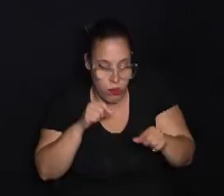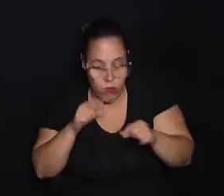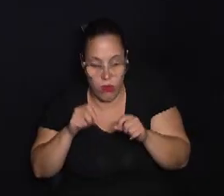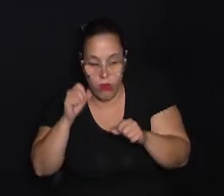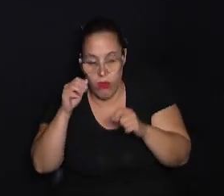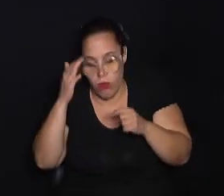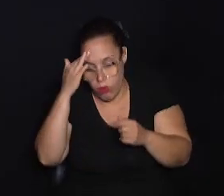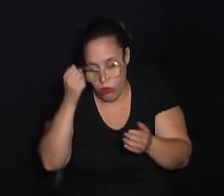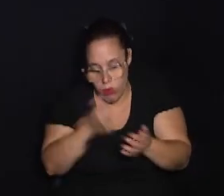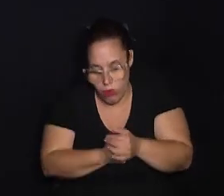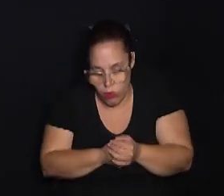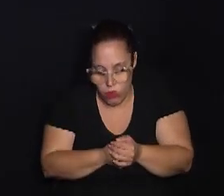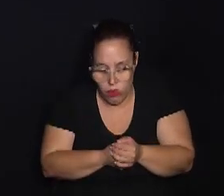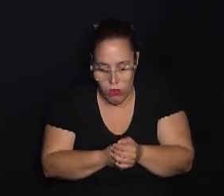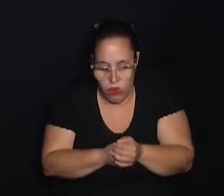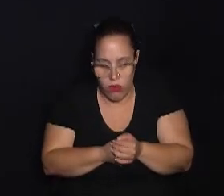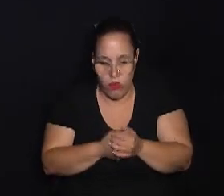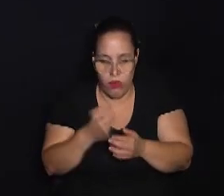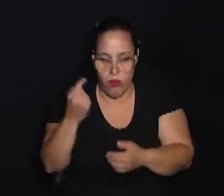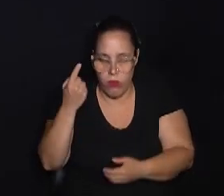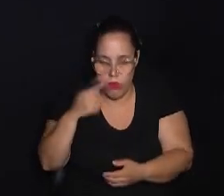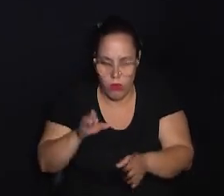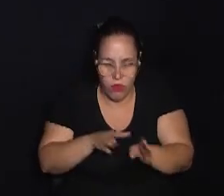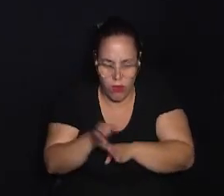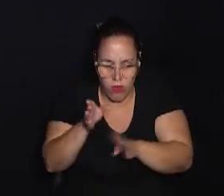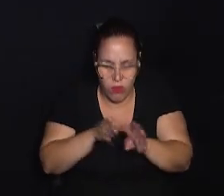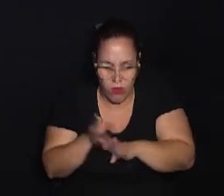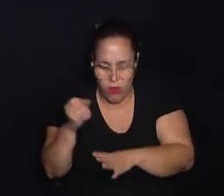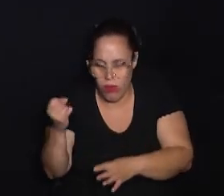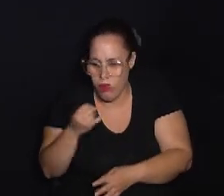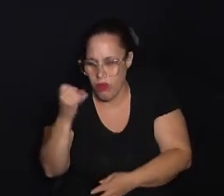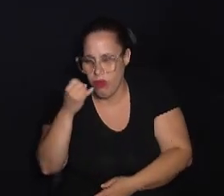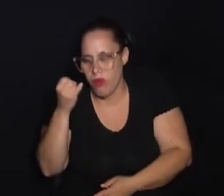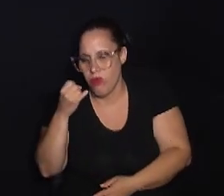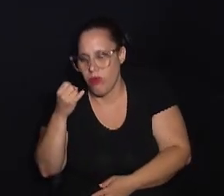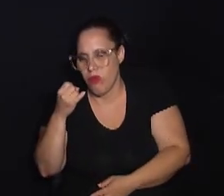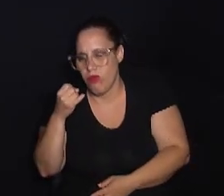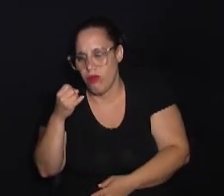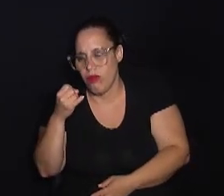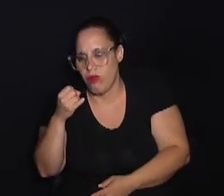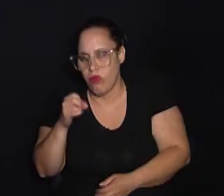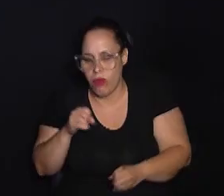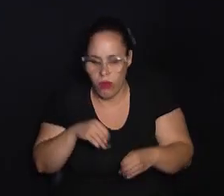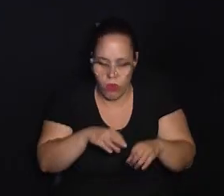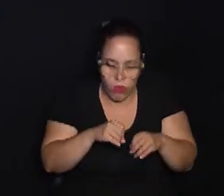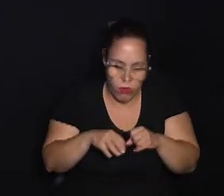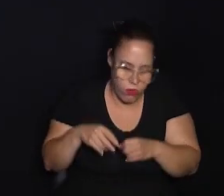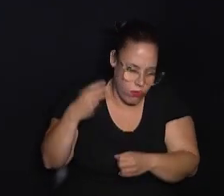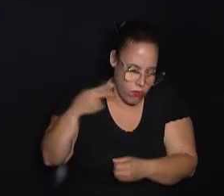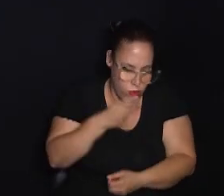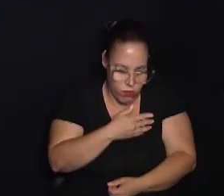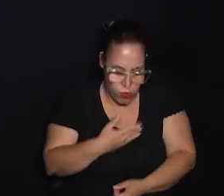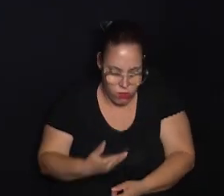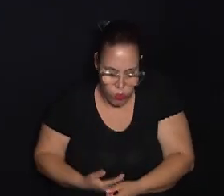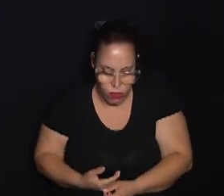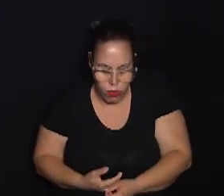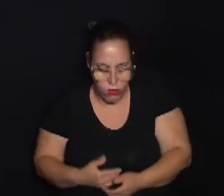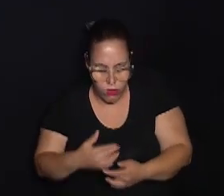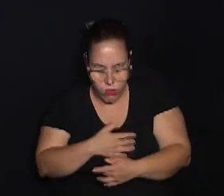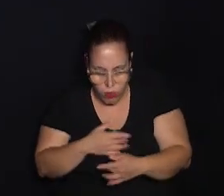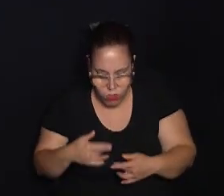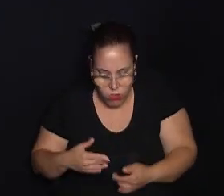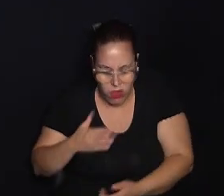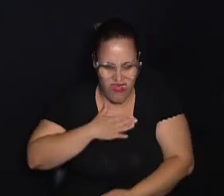saber, vai poder ser um indicador importante, inclusive de orientar as políticas públicas. Então, a saúde da família para